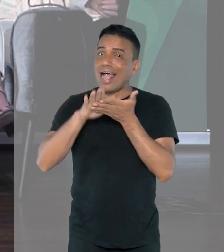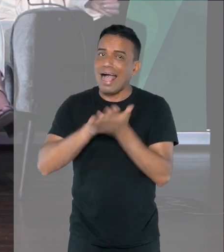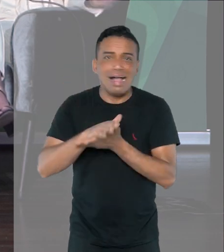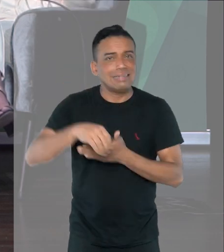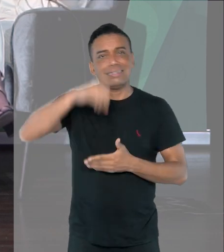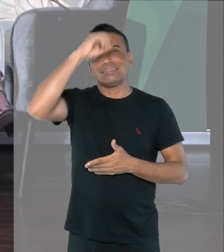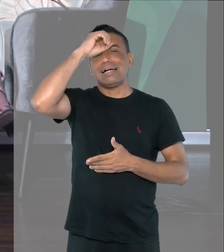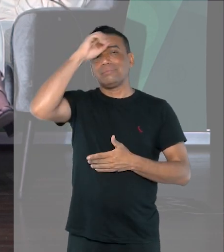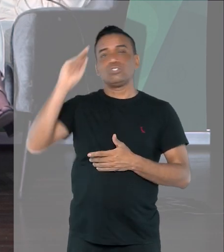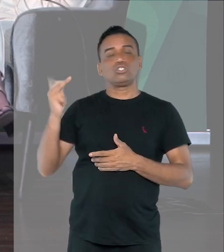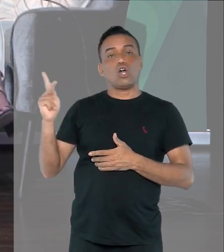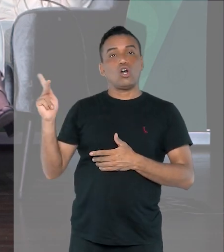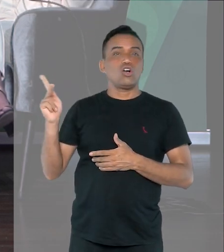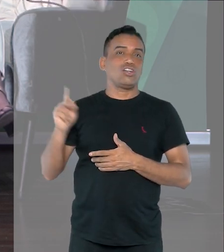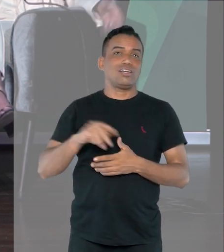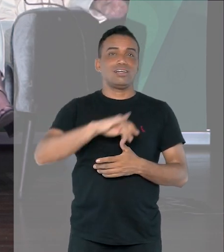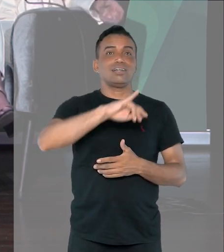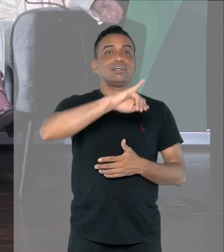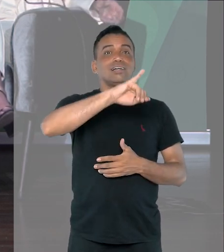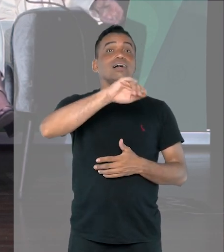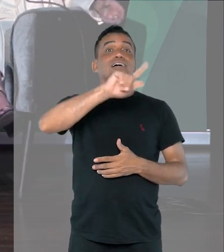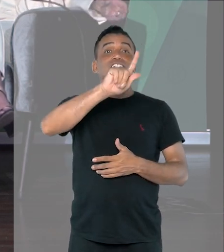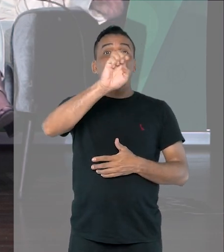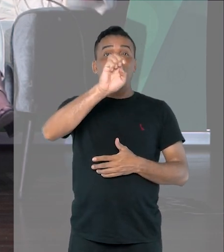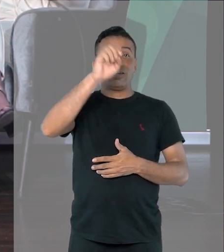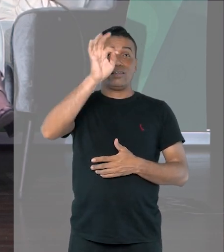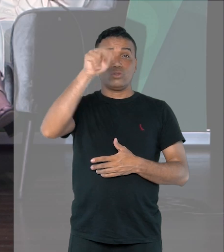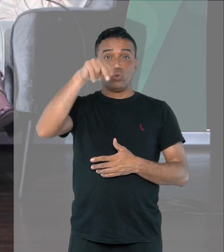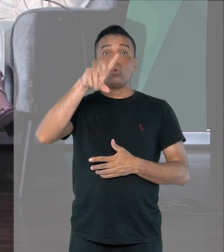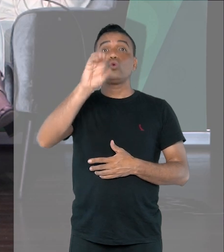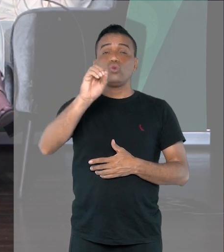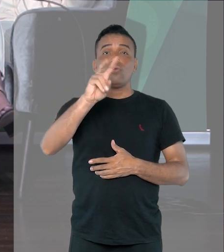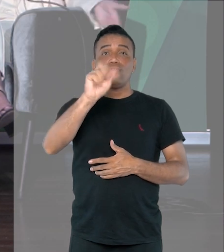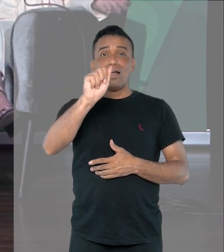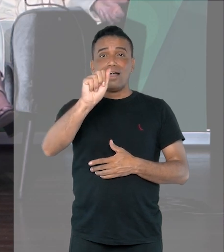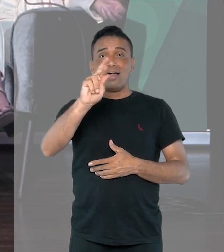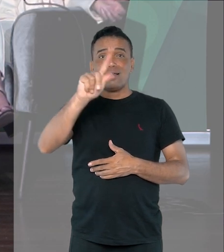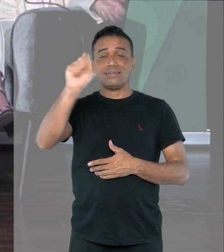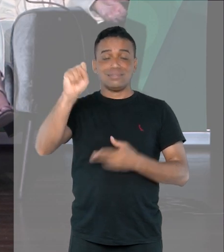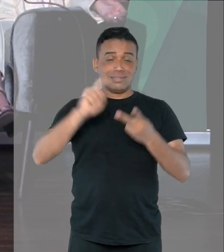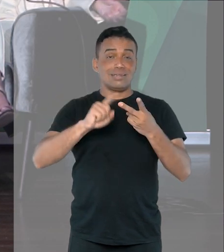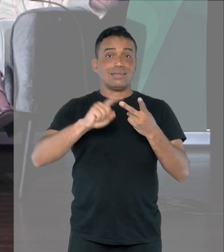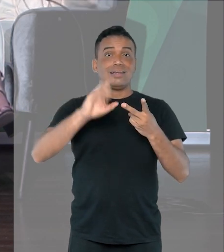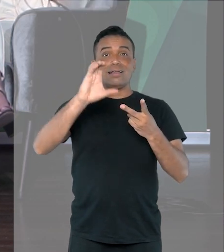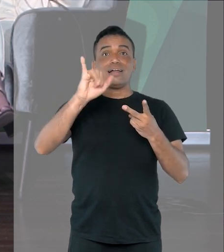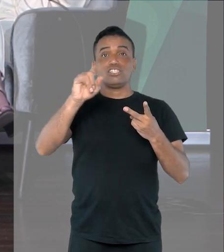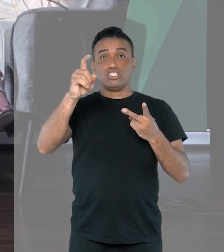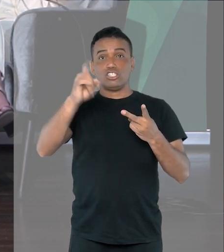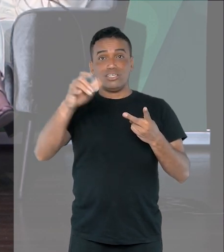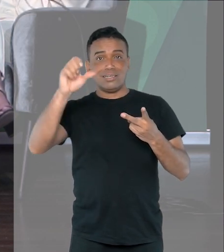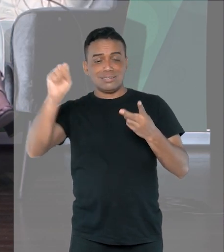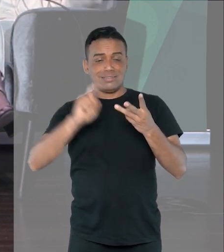Brasil. Getúlio Vargas é nome de avenida. Né? Caxias é o dia de um feriado. O 13